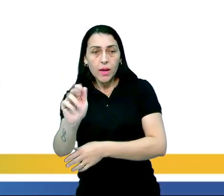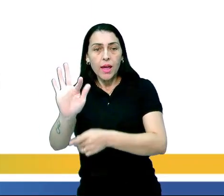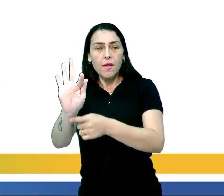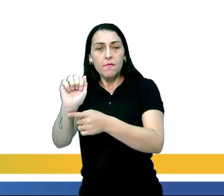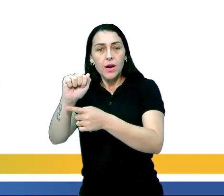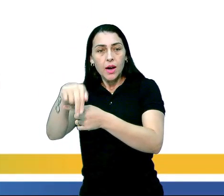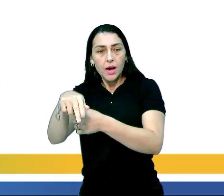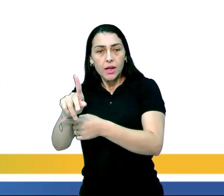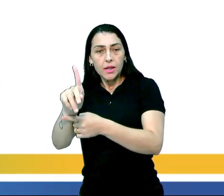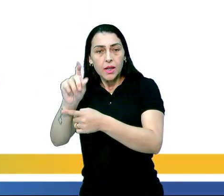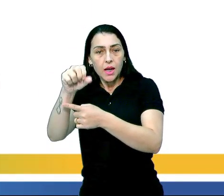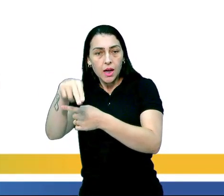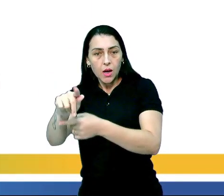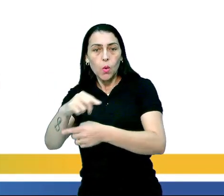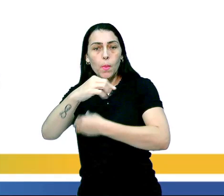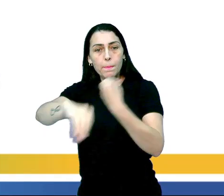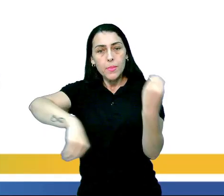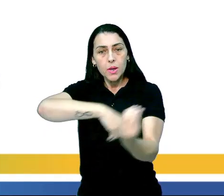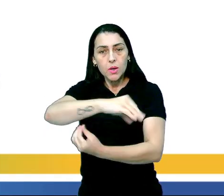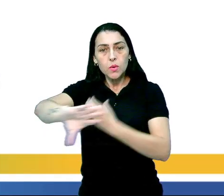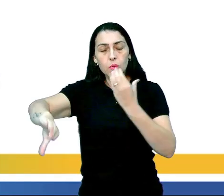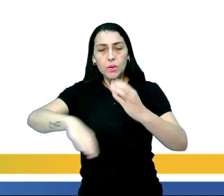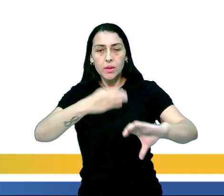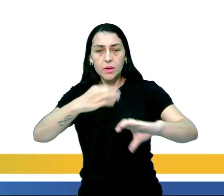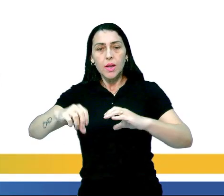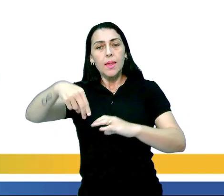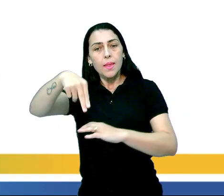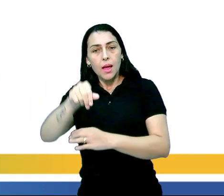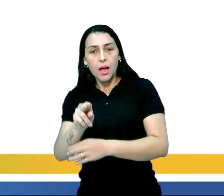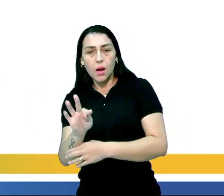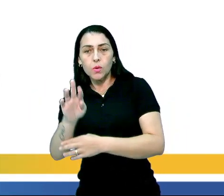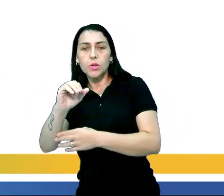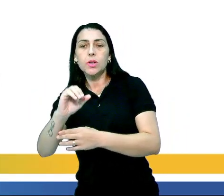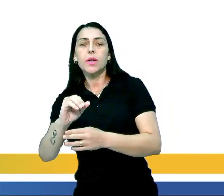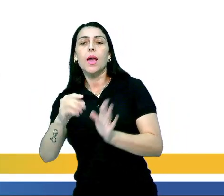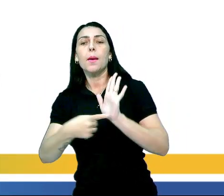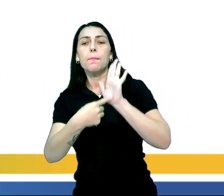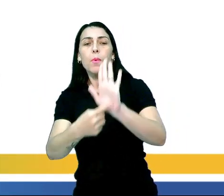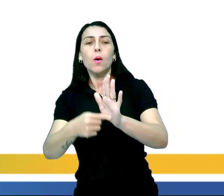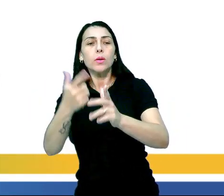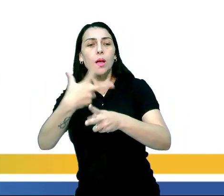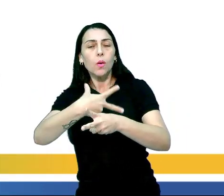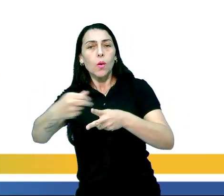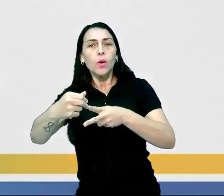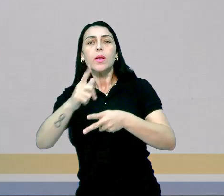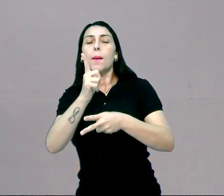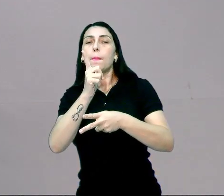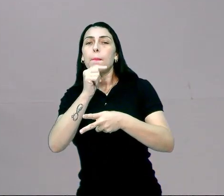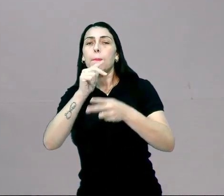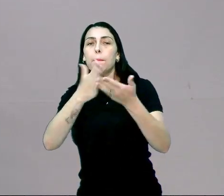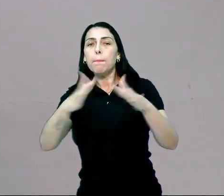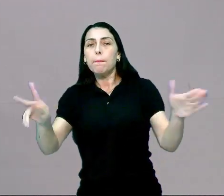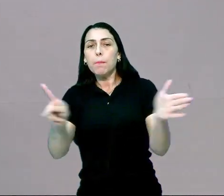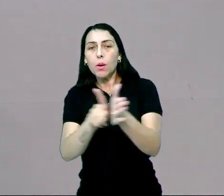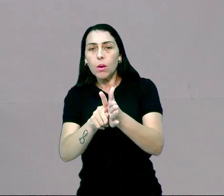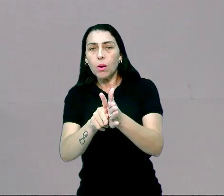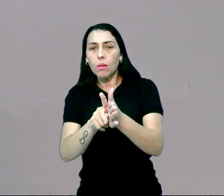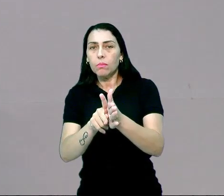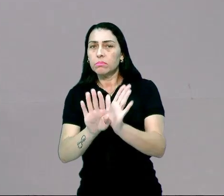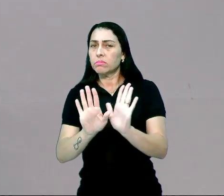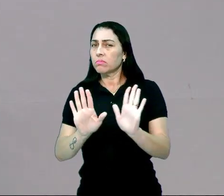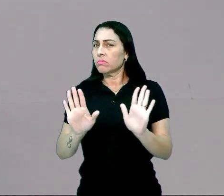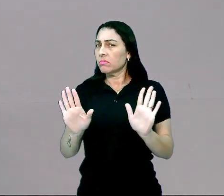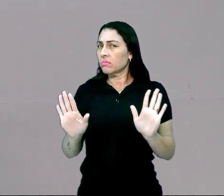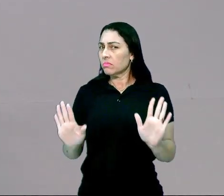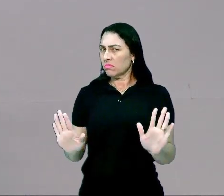seguindo. Fandango, mistura de cantigas náuticas que retratam as conquistas marítimas. Aí você deve...